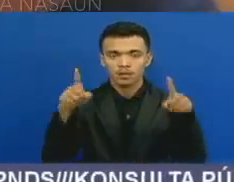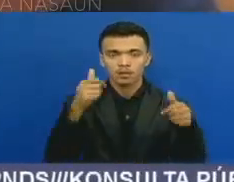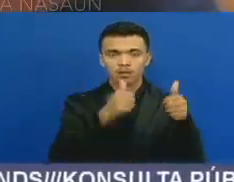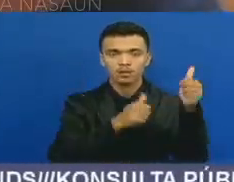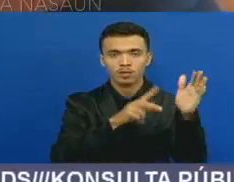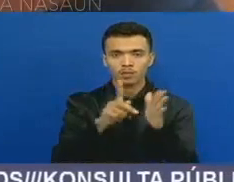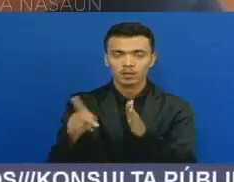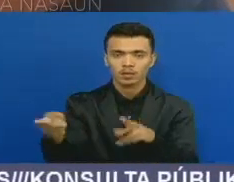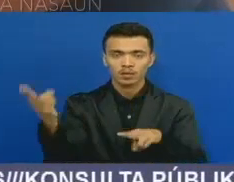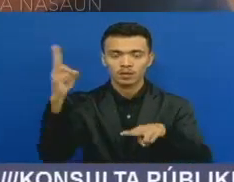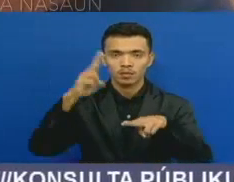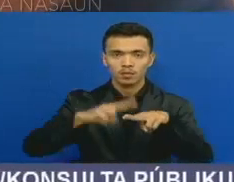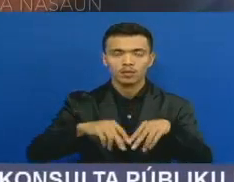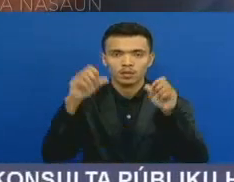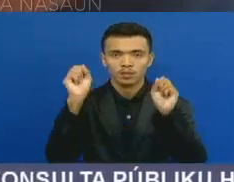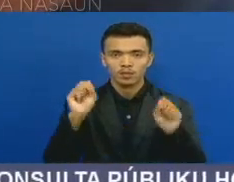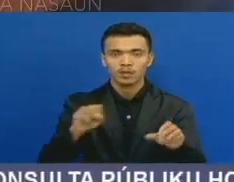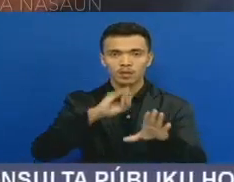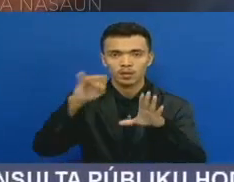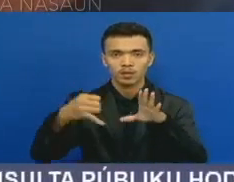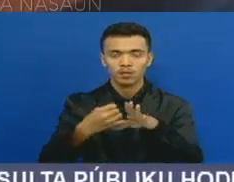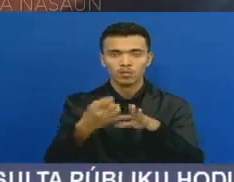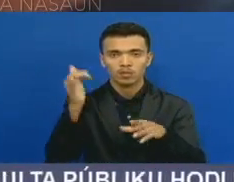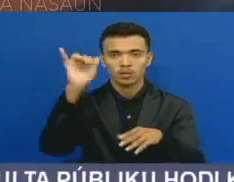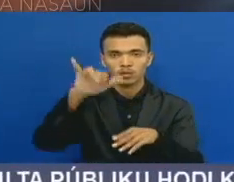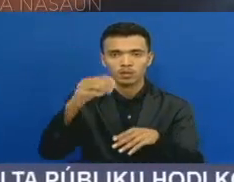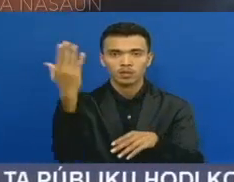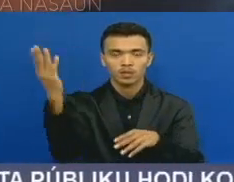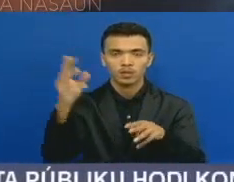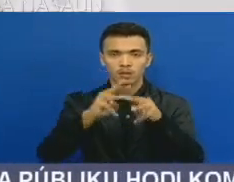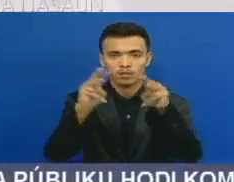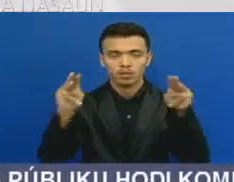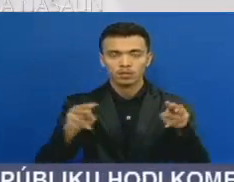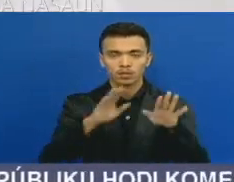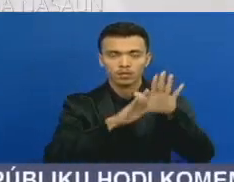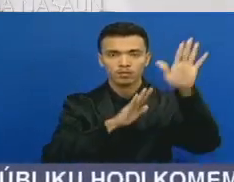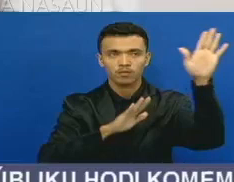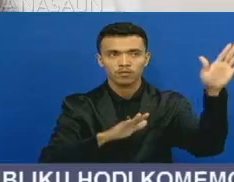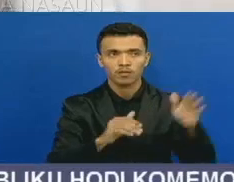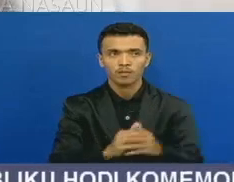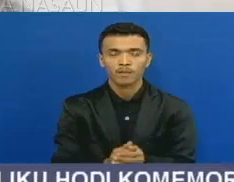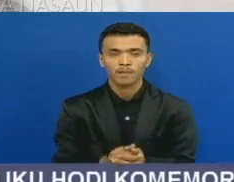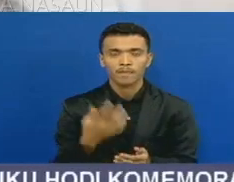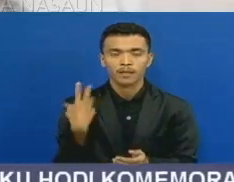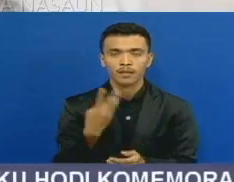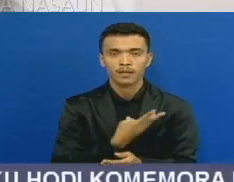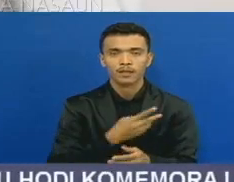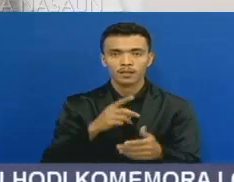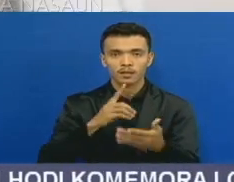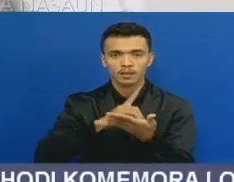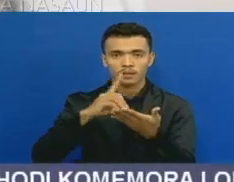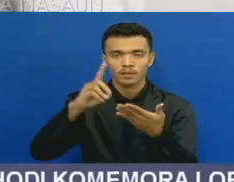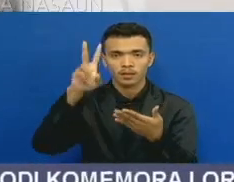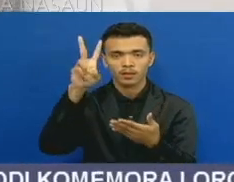se aumenta albuné, bele cobre hotu sernebe e área mais rural. Esta é a segunda semana